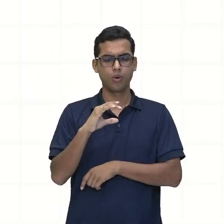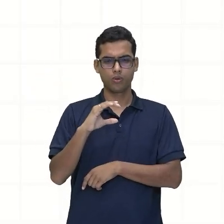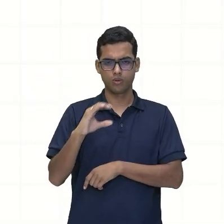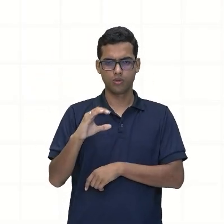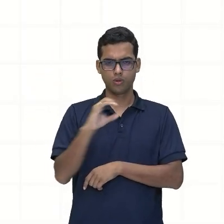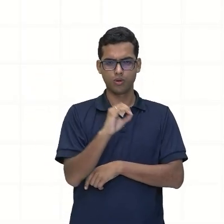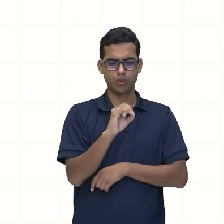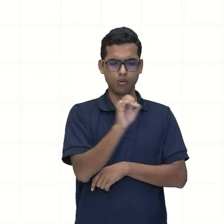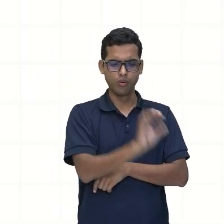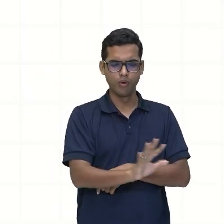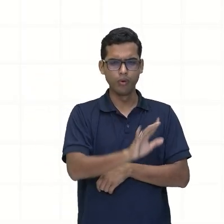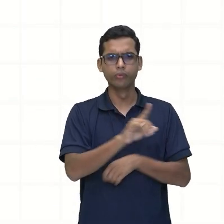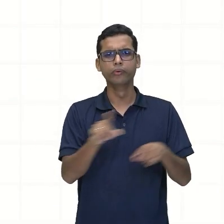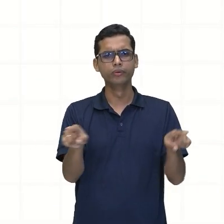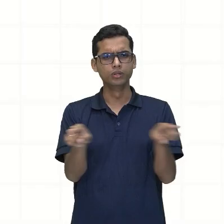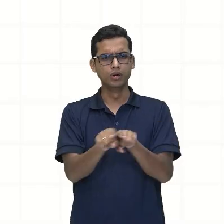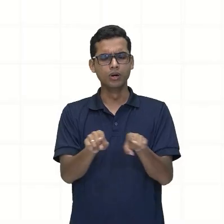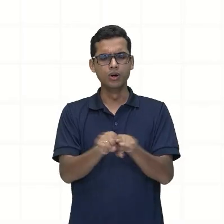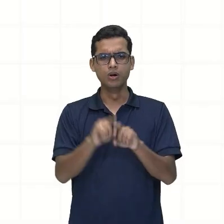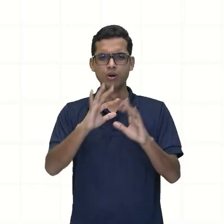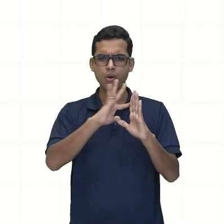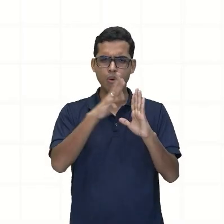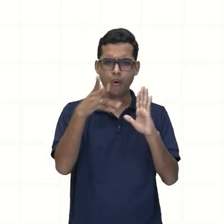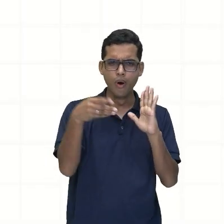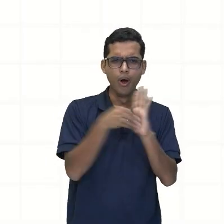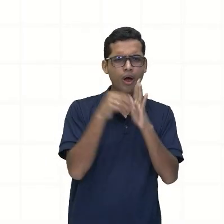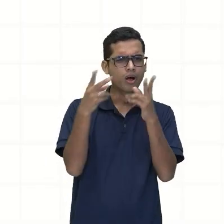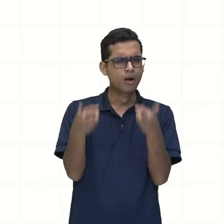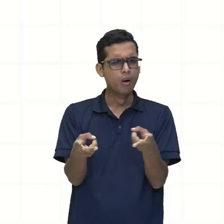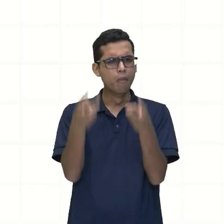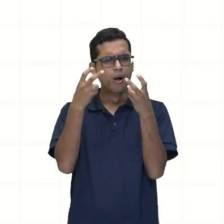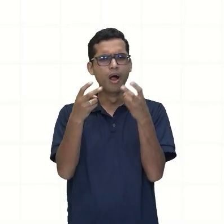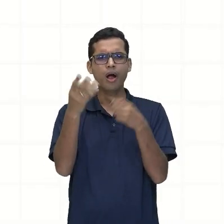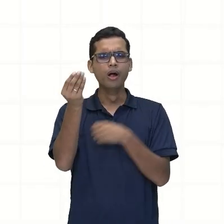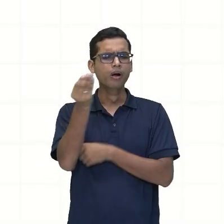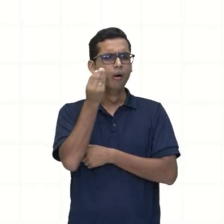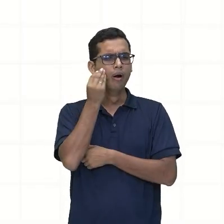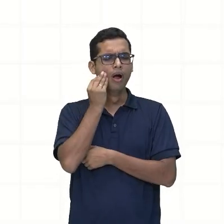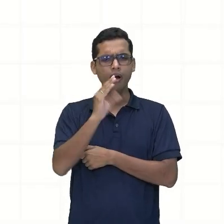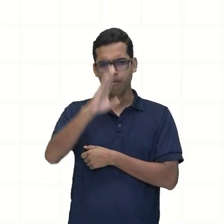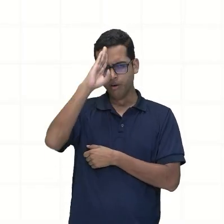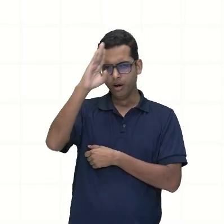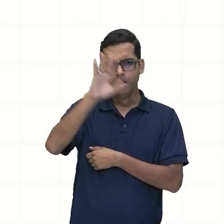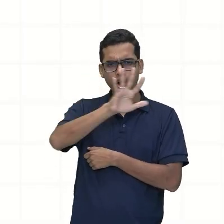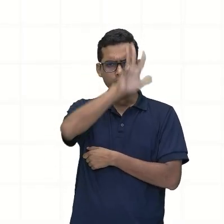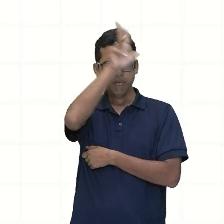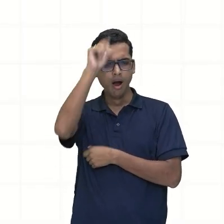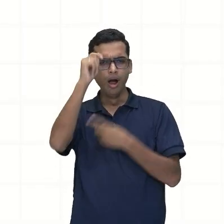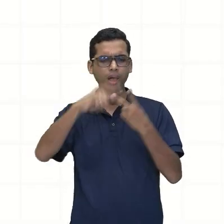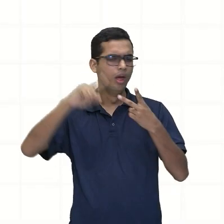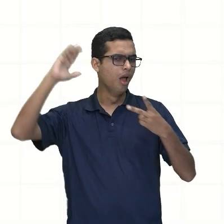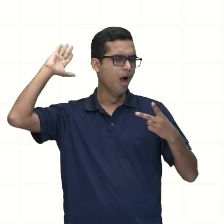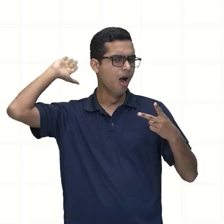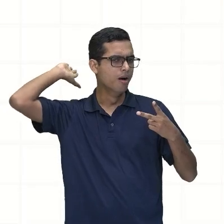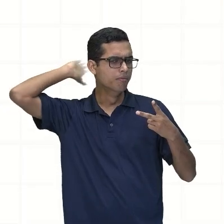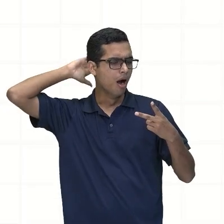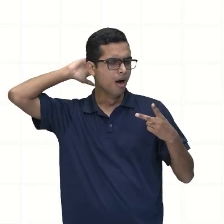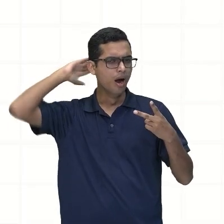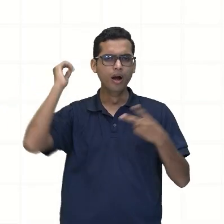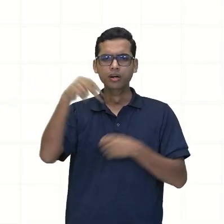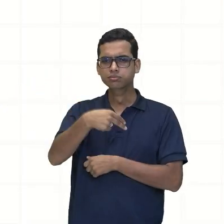centro-oeste, para a região da Amazônia. A gente observa, principalmente para o Amazonas, Pará, saindo da região